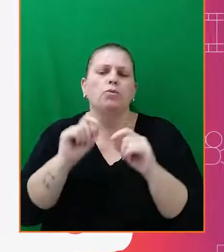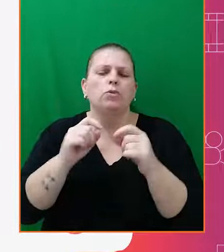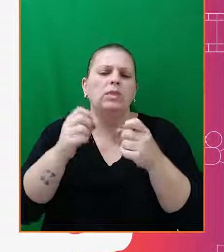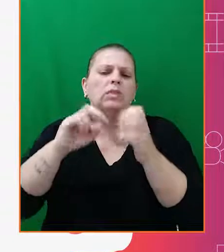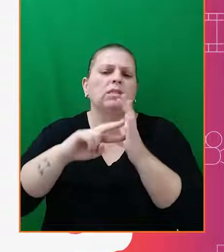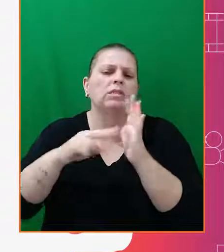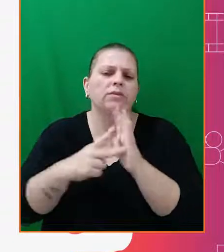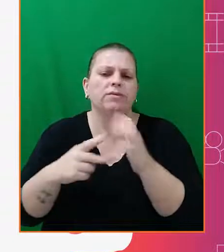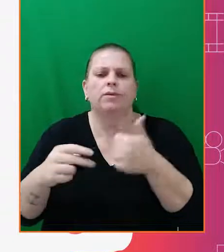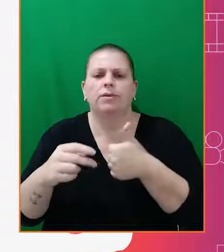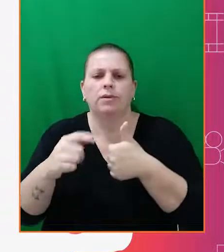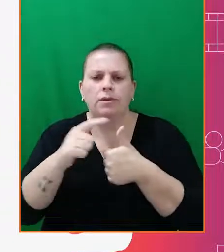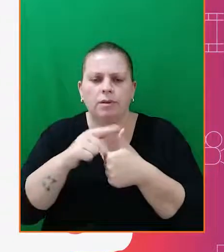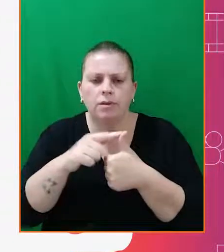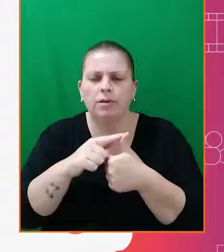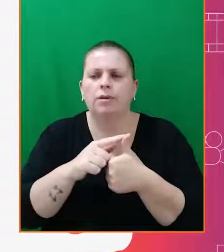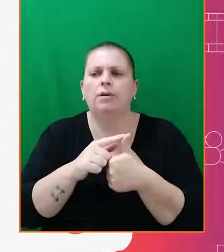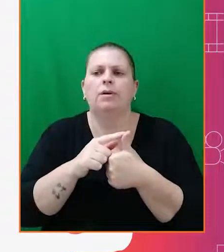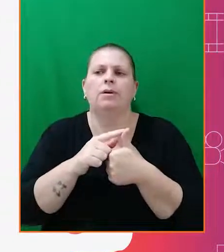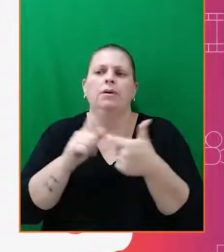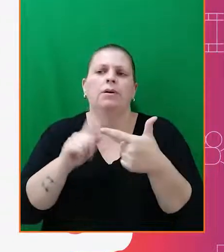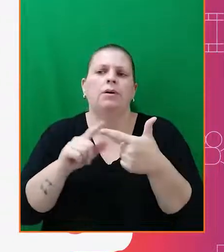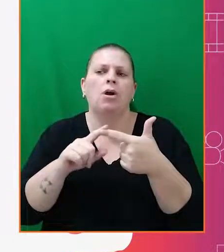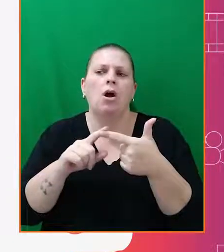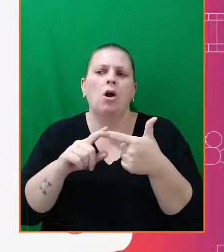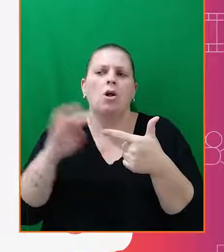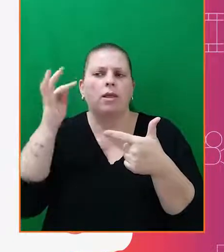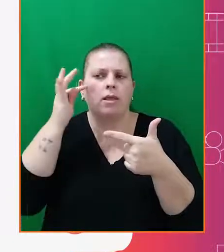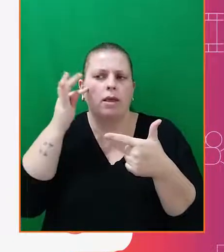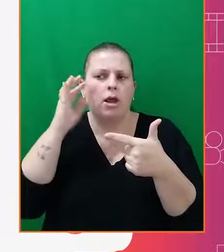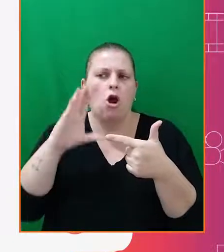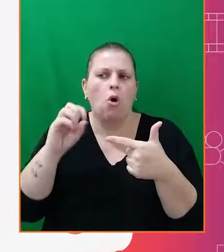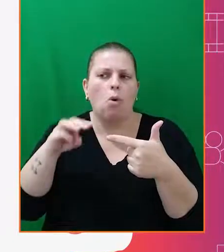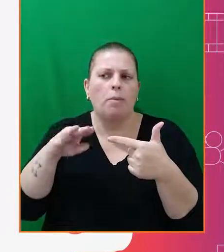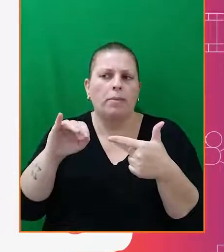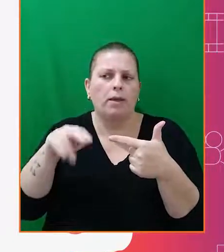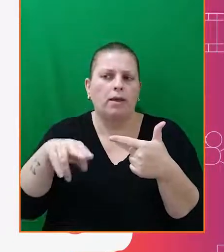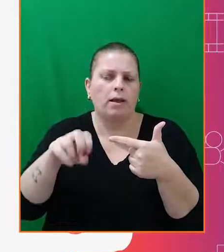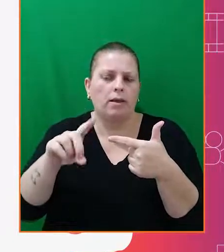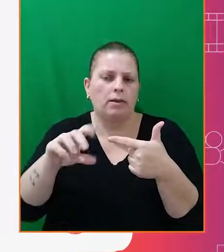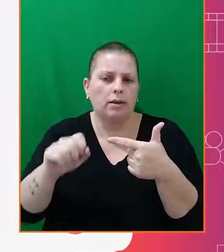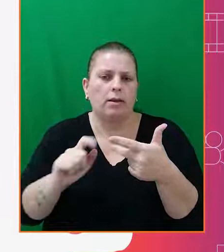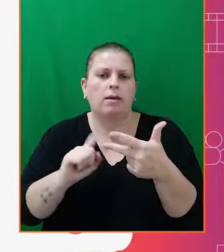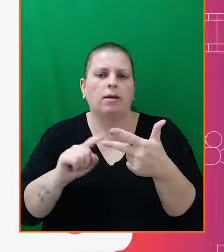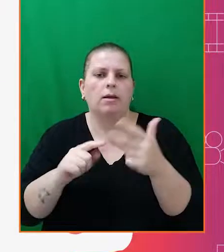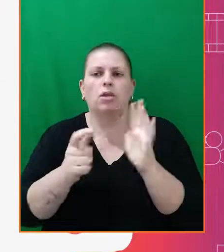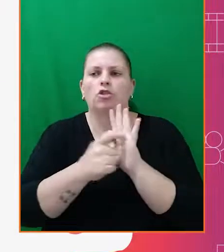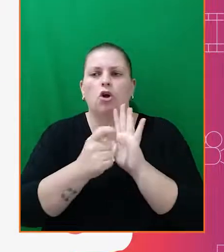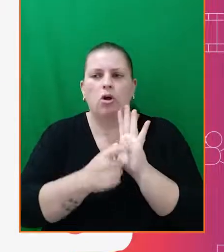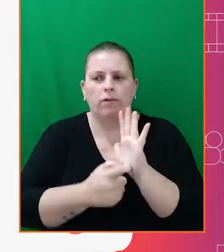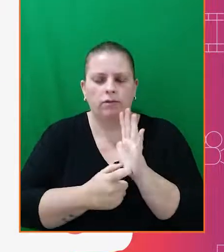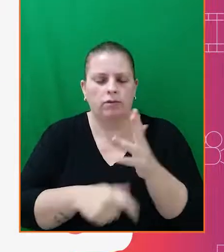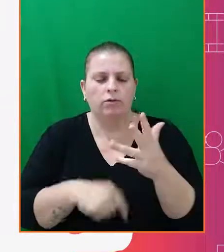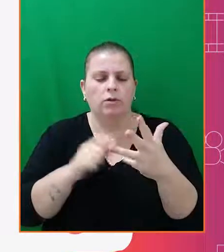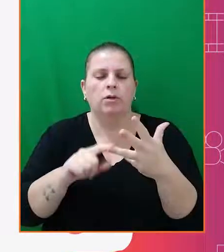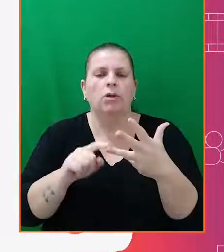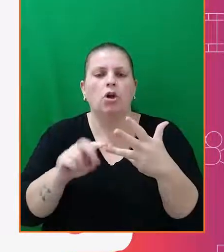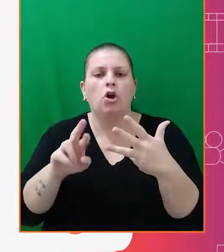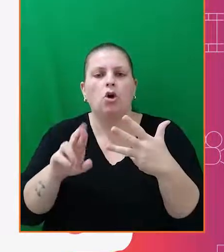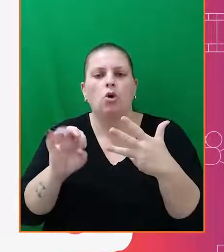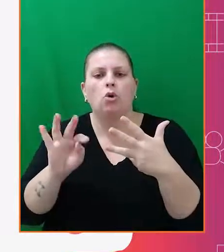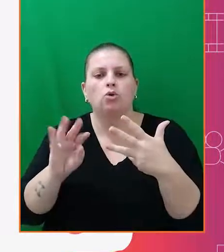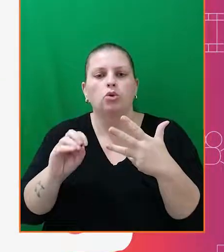aqui ainda sobre o que é o rigging e o bone, essas técnicas combinadas, alguns softwares usados e o que é a